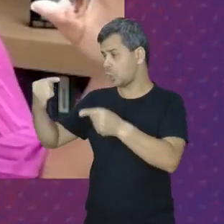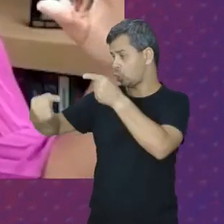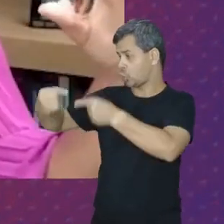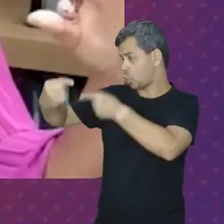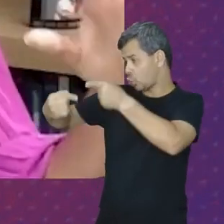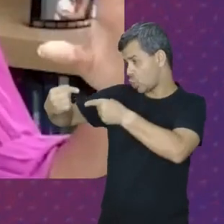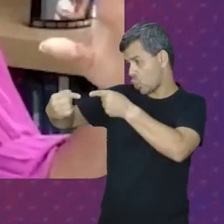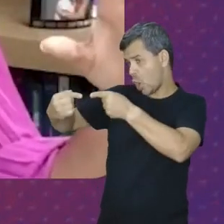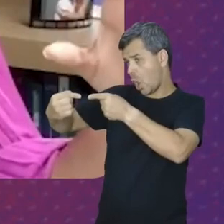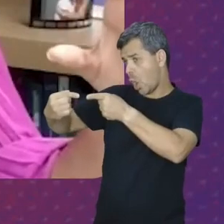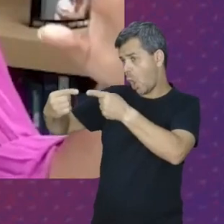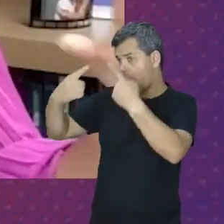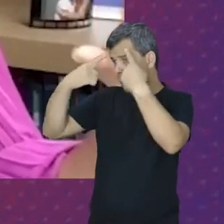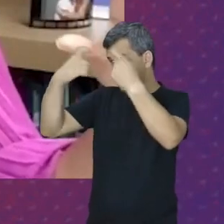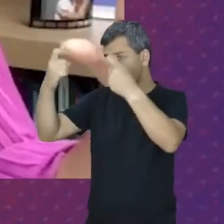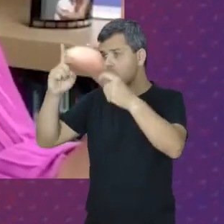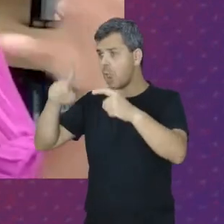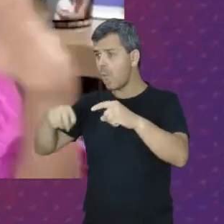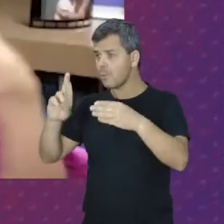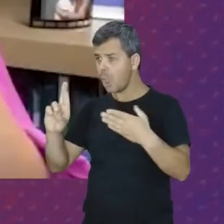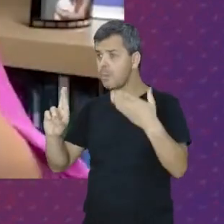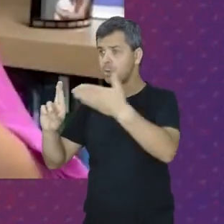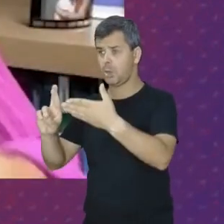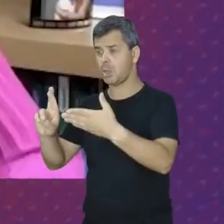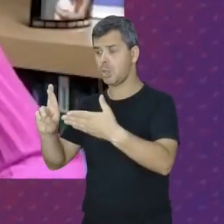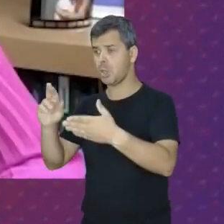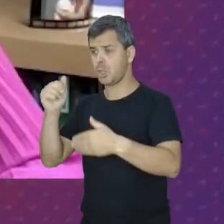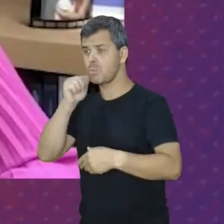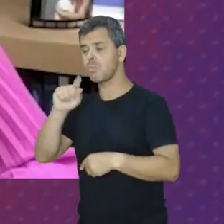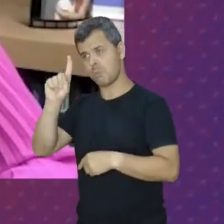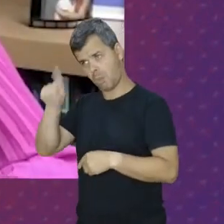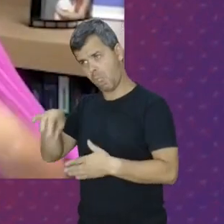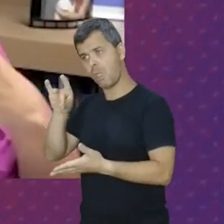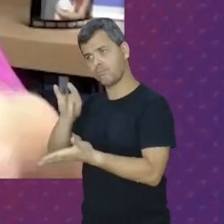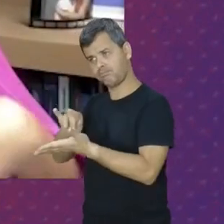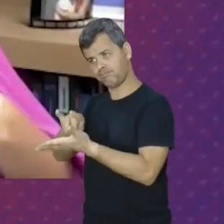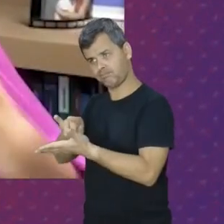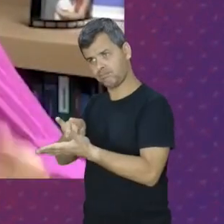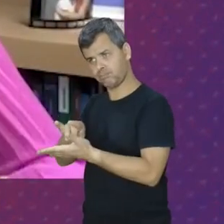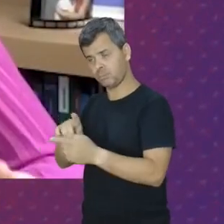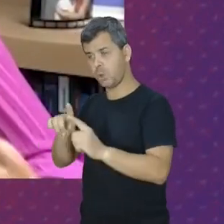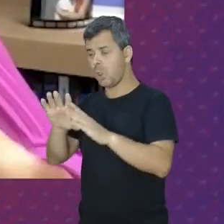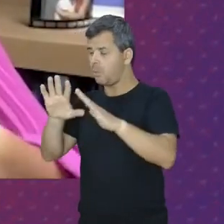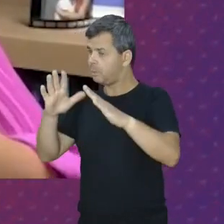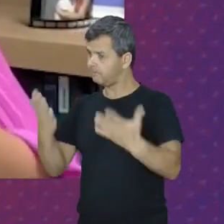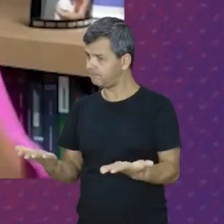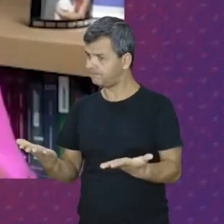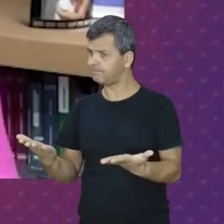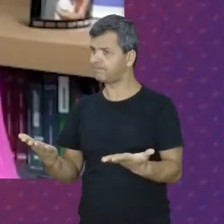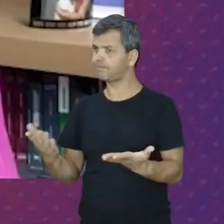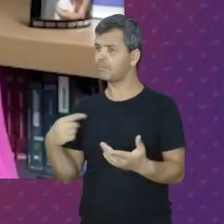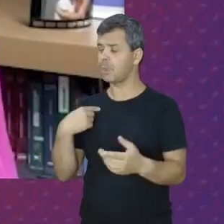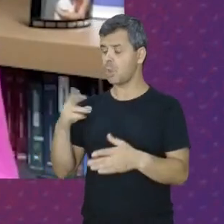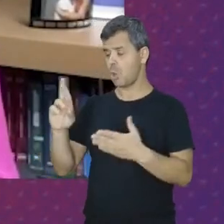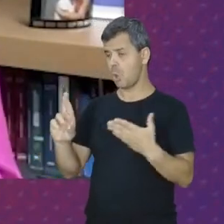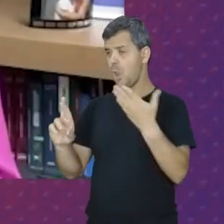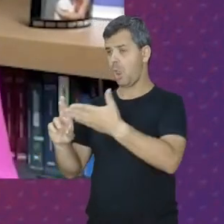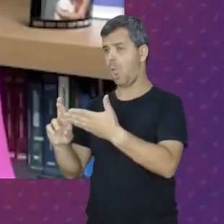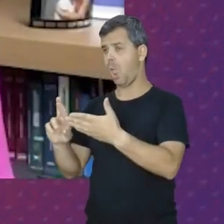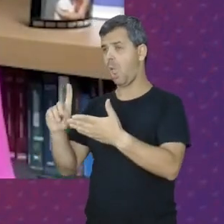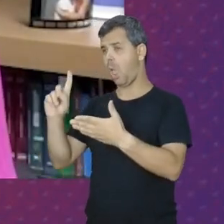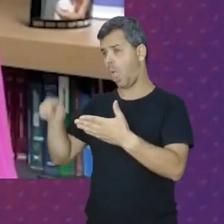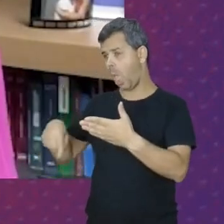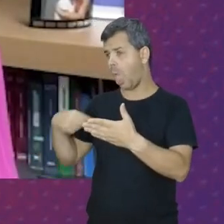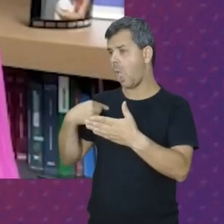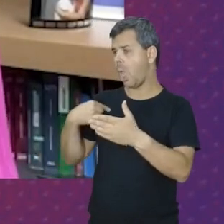violência política também é discutir representatividade, exatamente. Porque quando essa representatividade